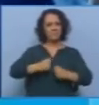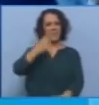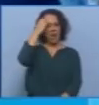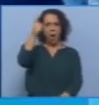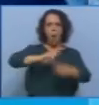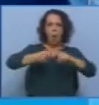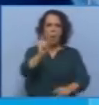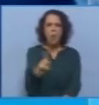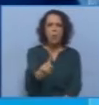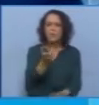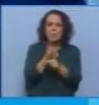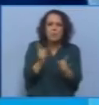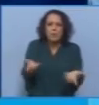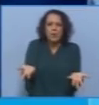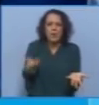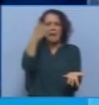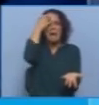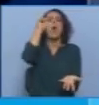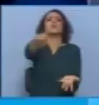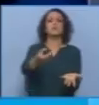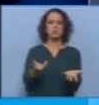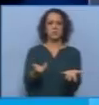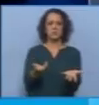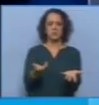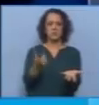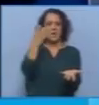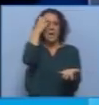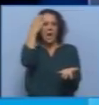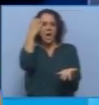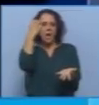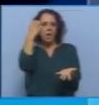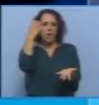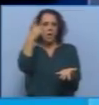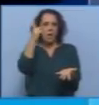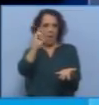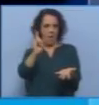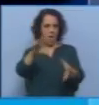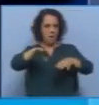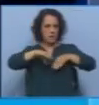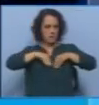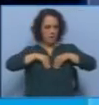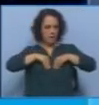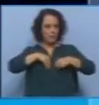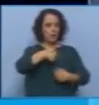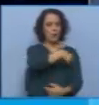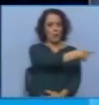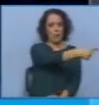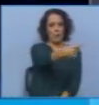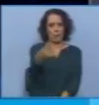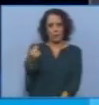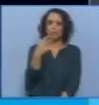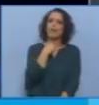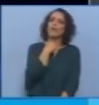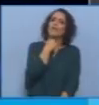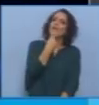Então és rei em quê? Não é? És rei numa capacidade de aceitar que os outros também possam ter uma voz